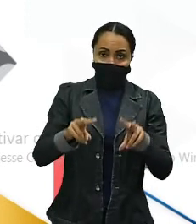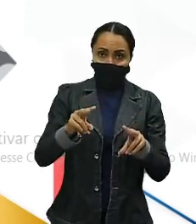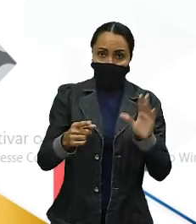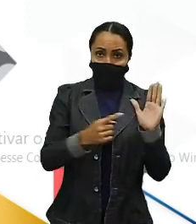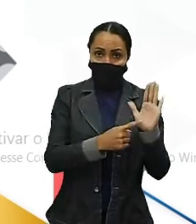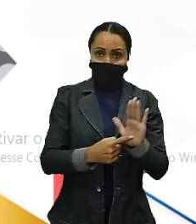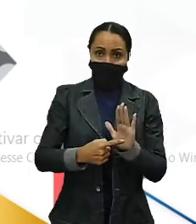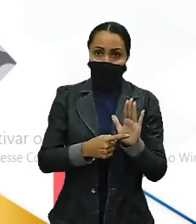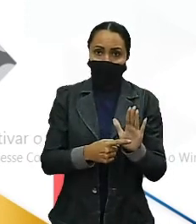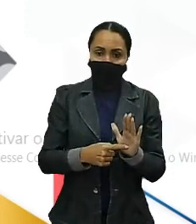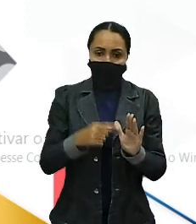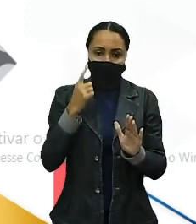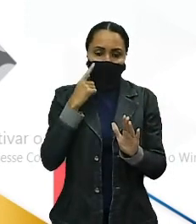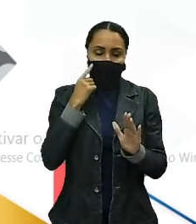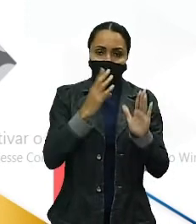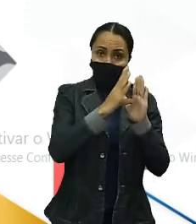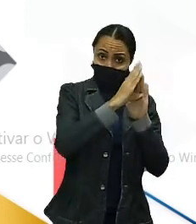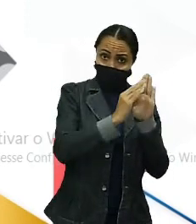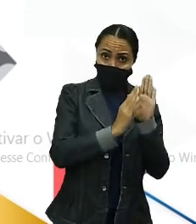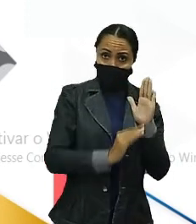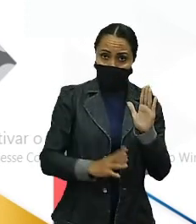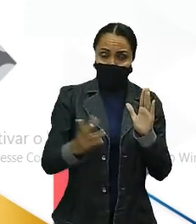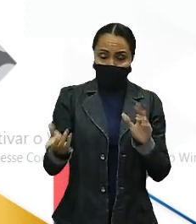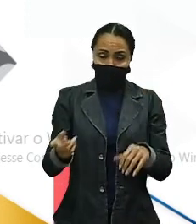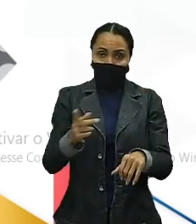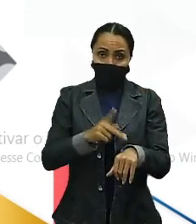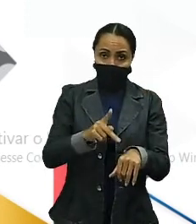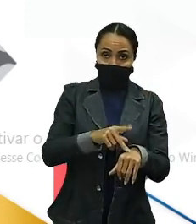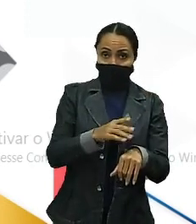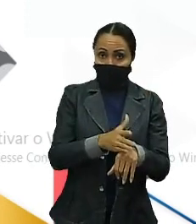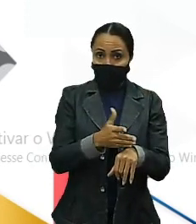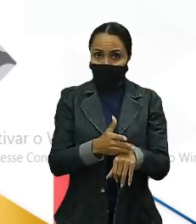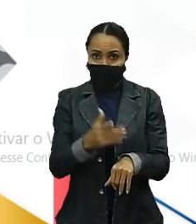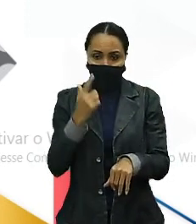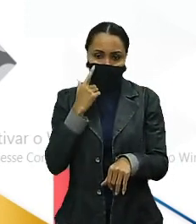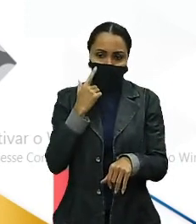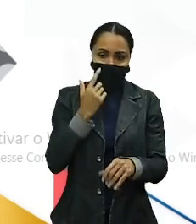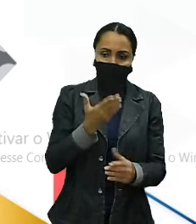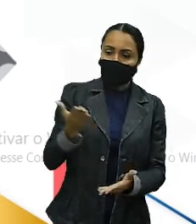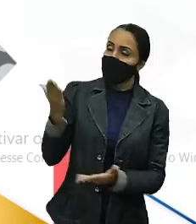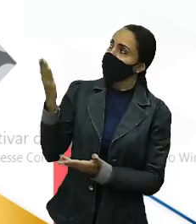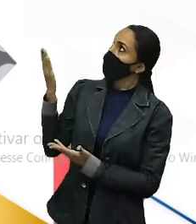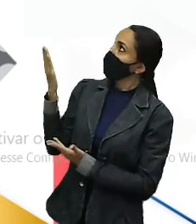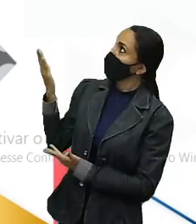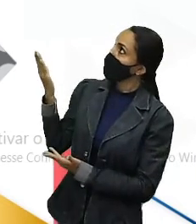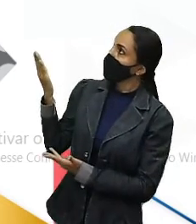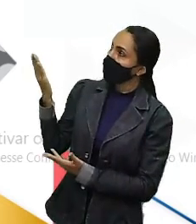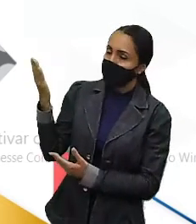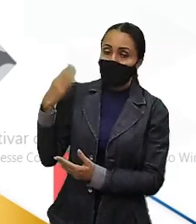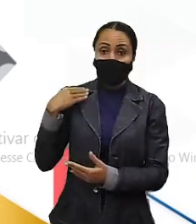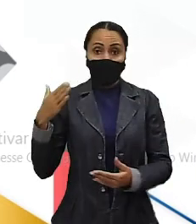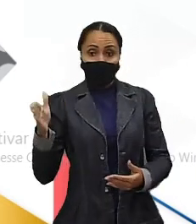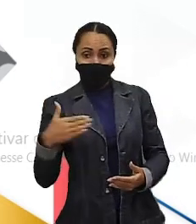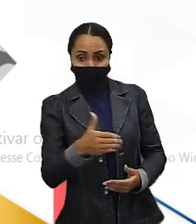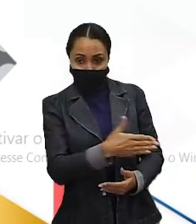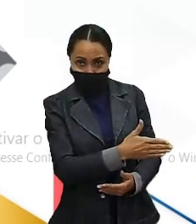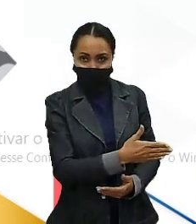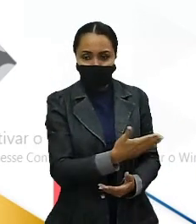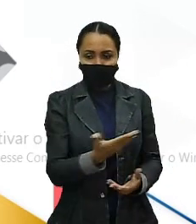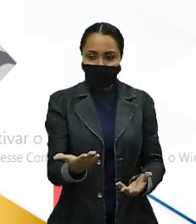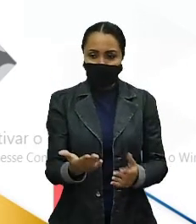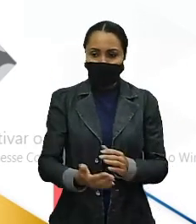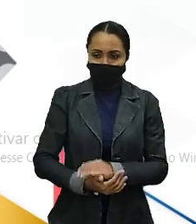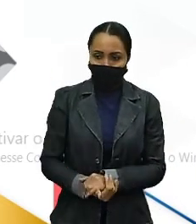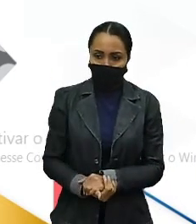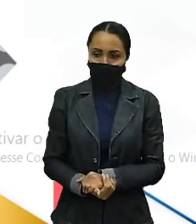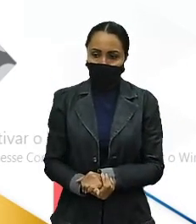apresentada na figura é uma cópia em preto e branco da tela quadrada intitulada aí O Peixe. Lógico, né?